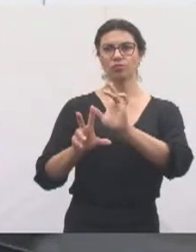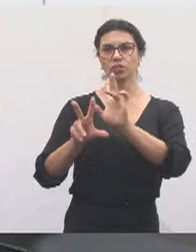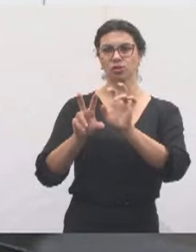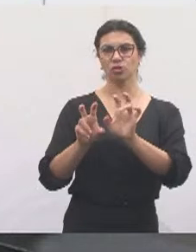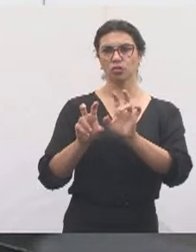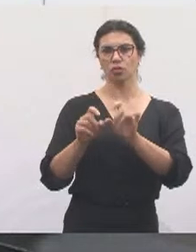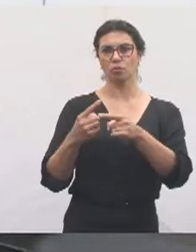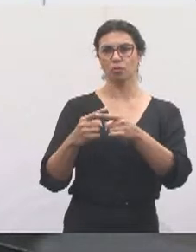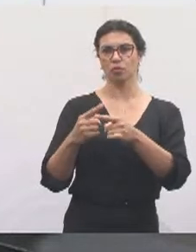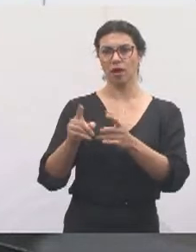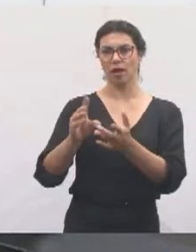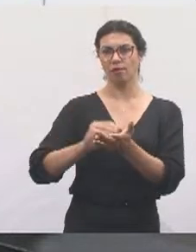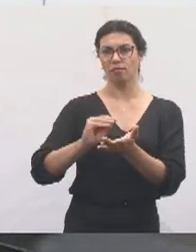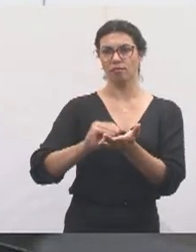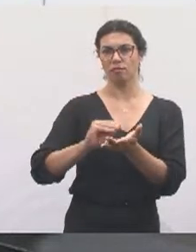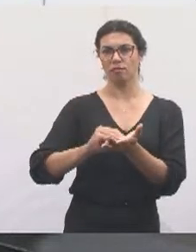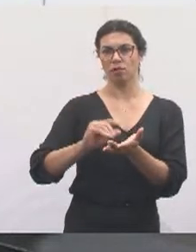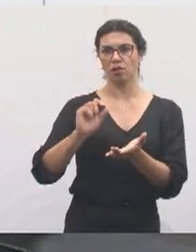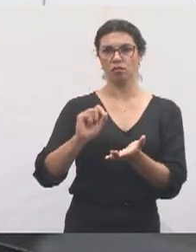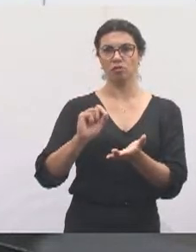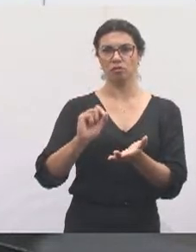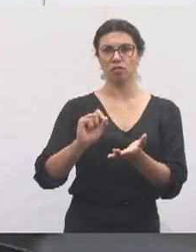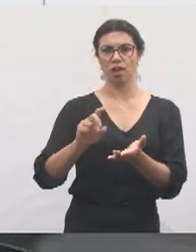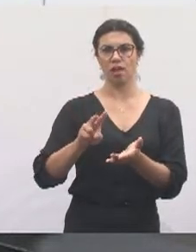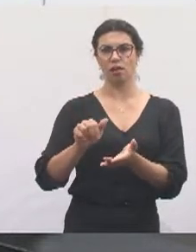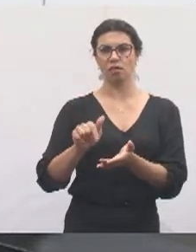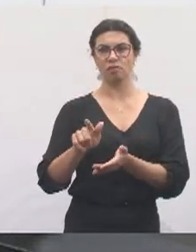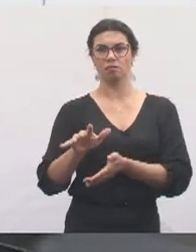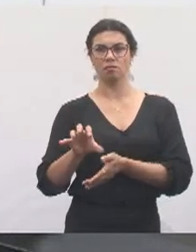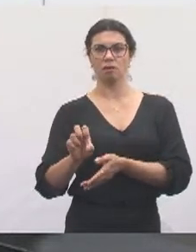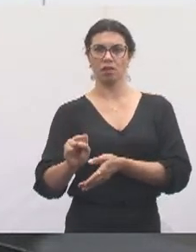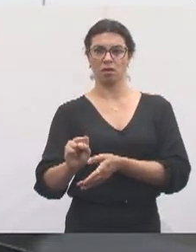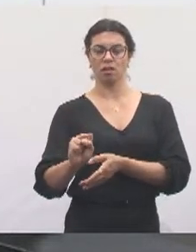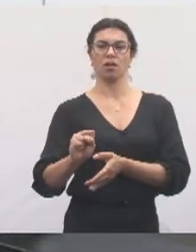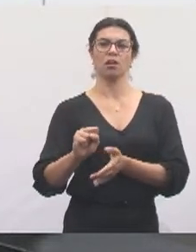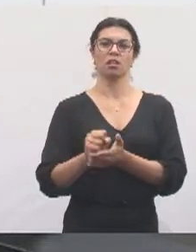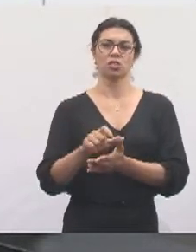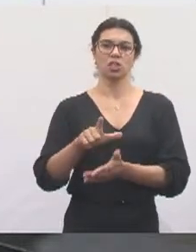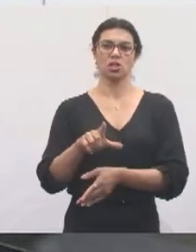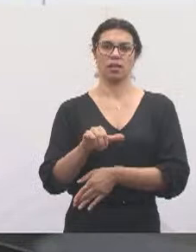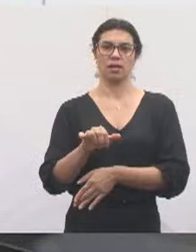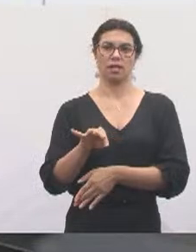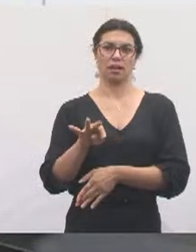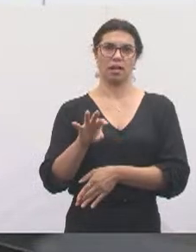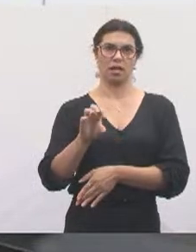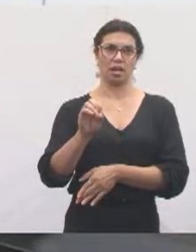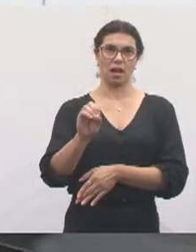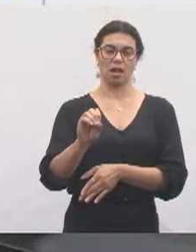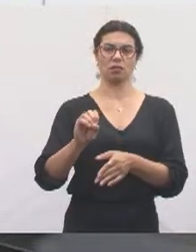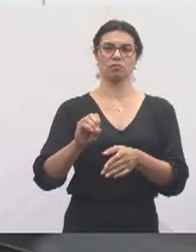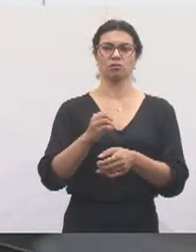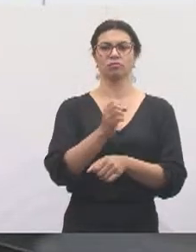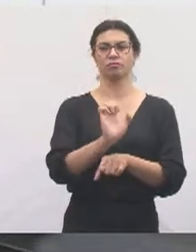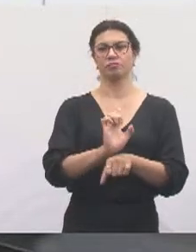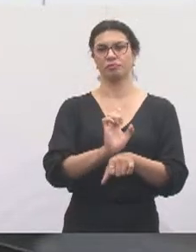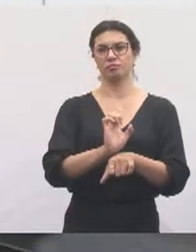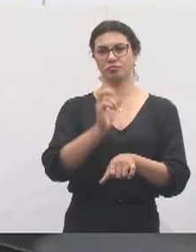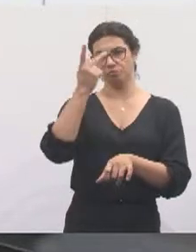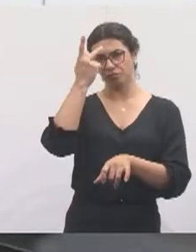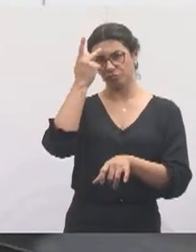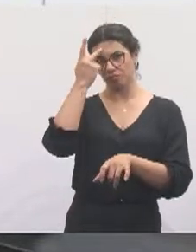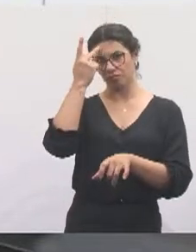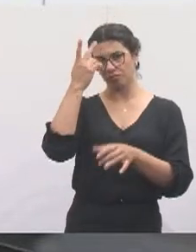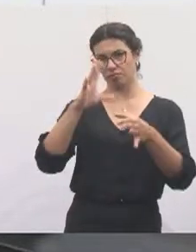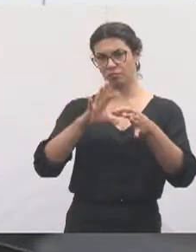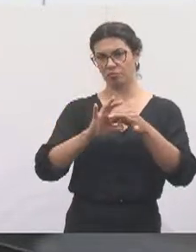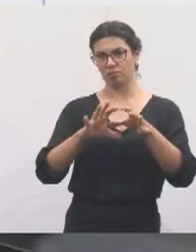insuficiência de vagas de leito oferta pelo Estado cumprimento das decisões judiciais para